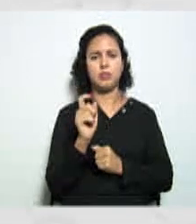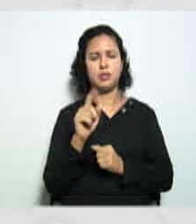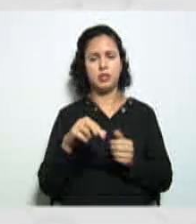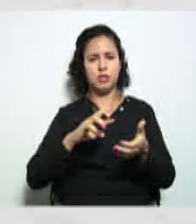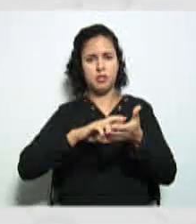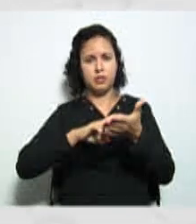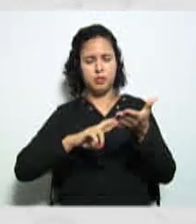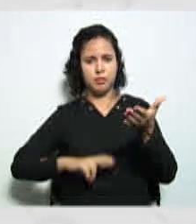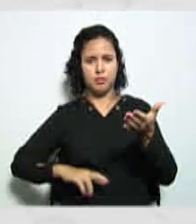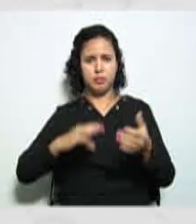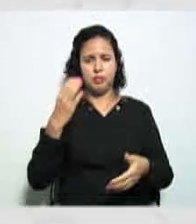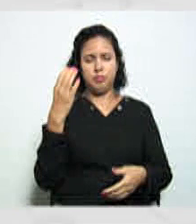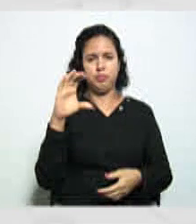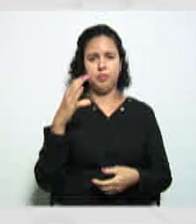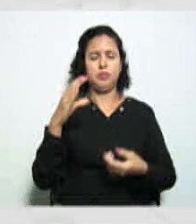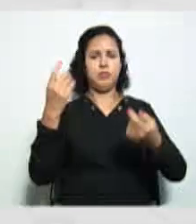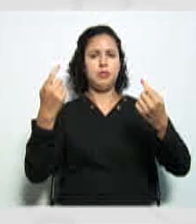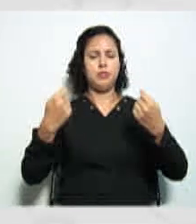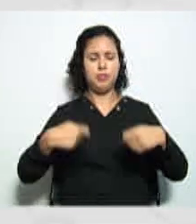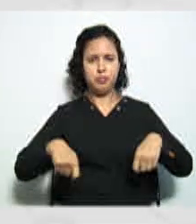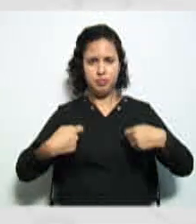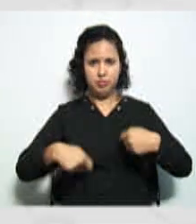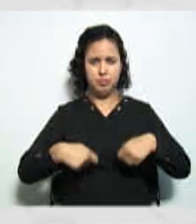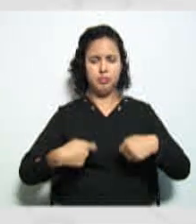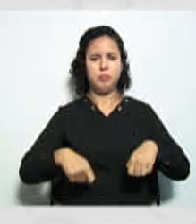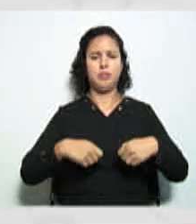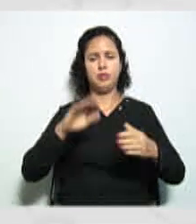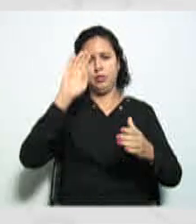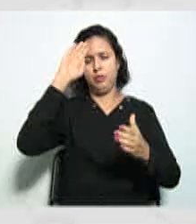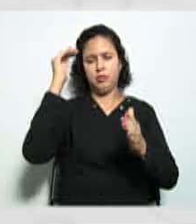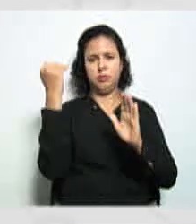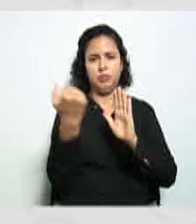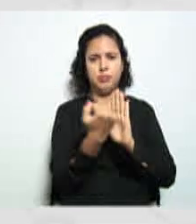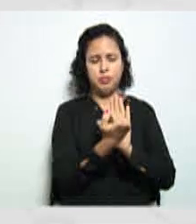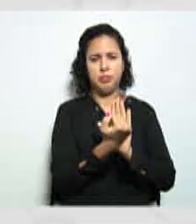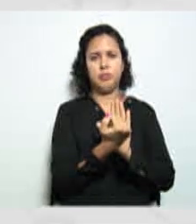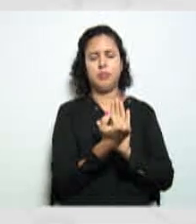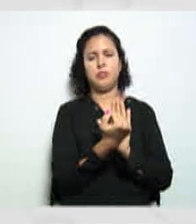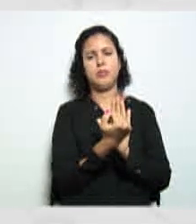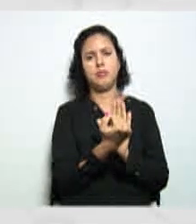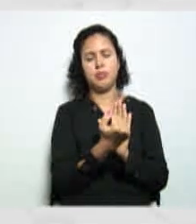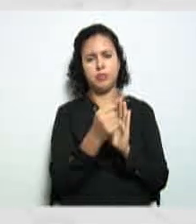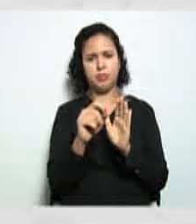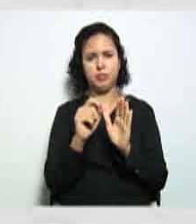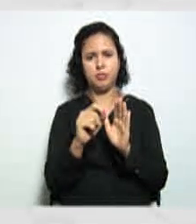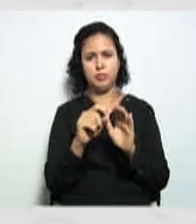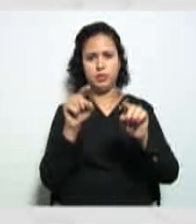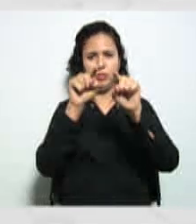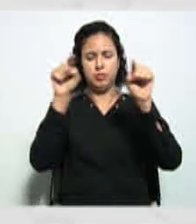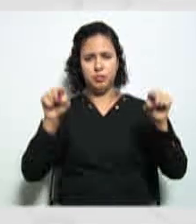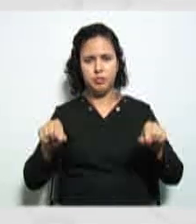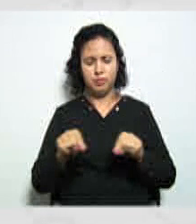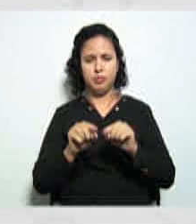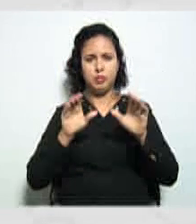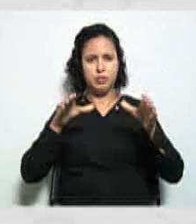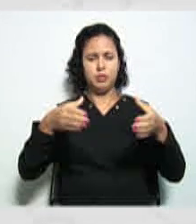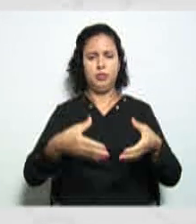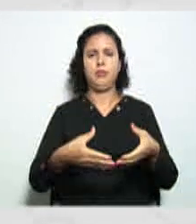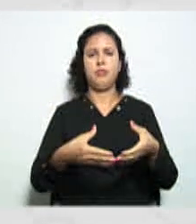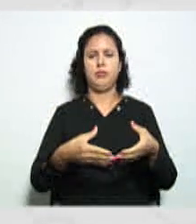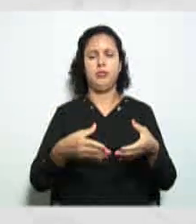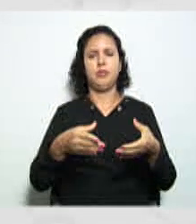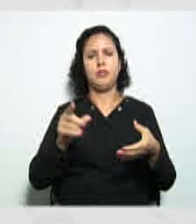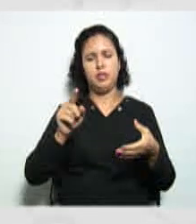redação científica, ela precisa atender aos padrões de formatação específicos.